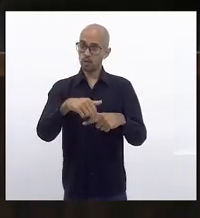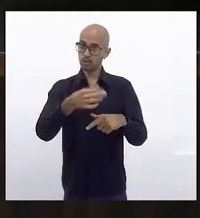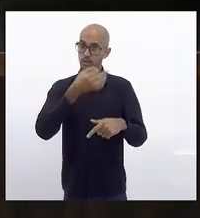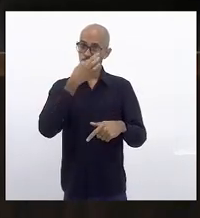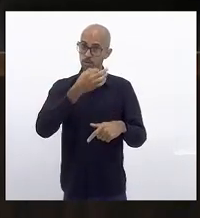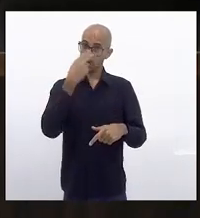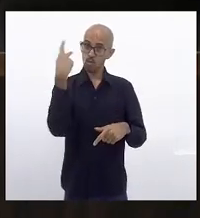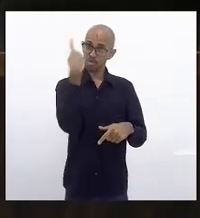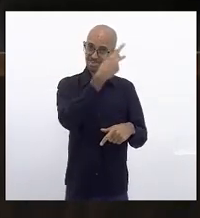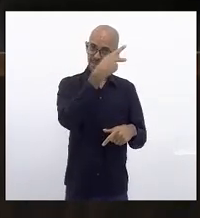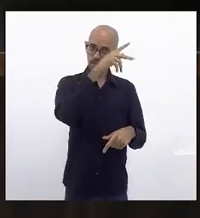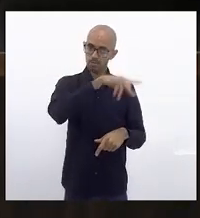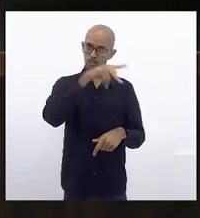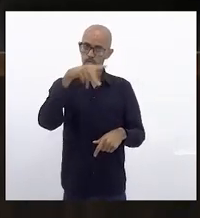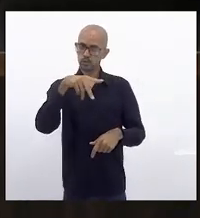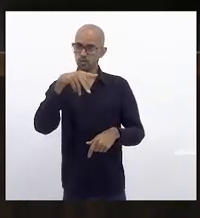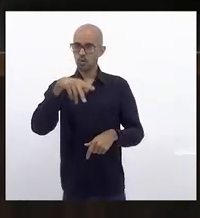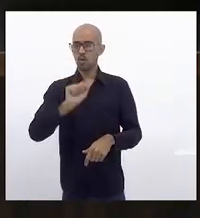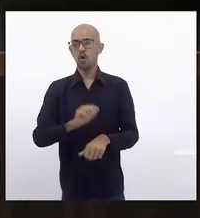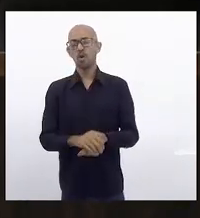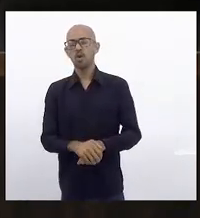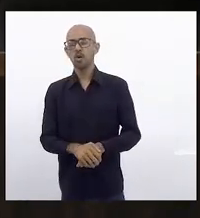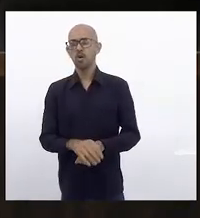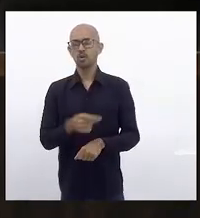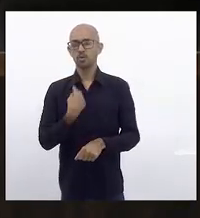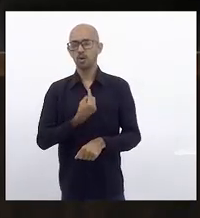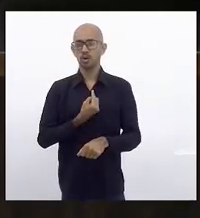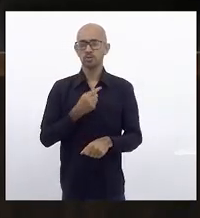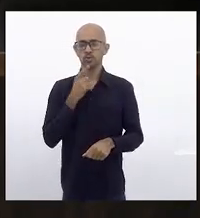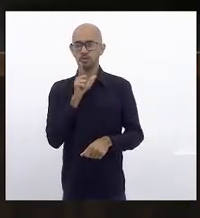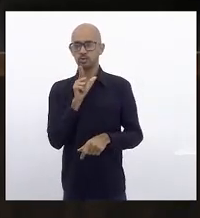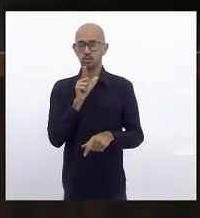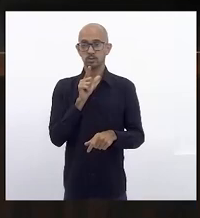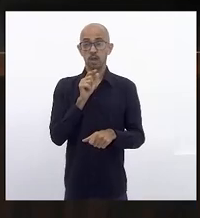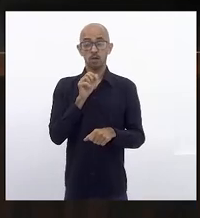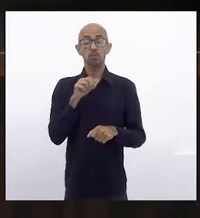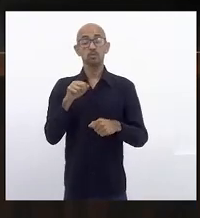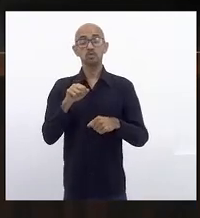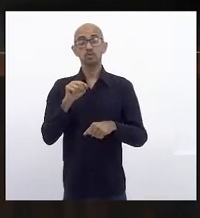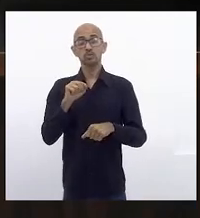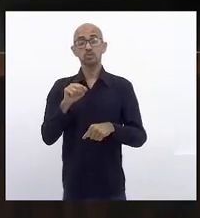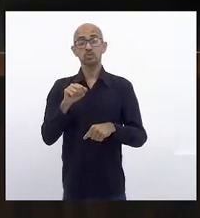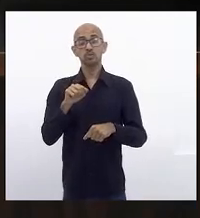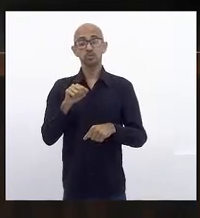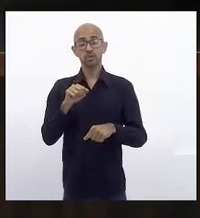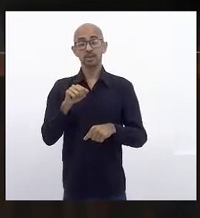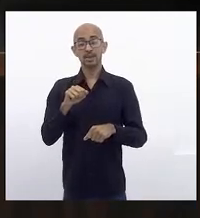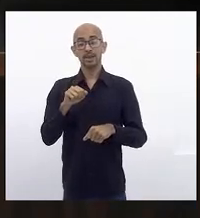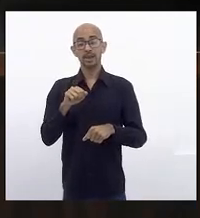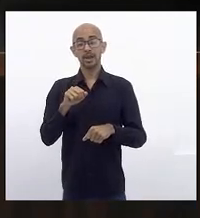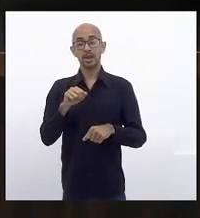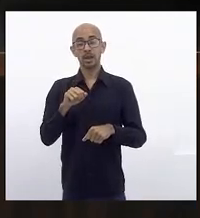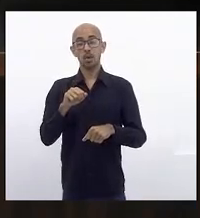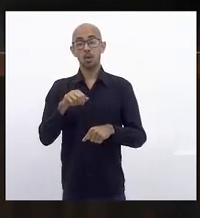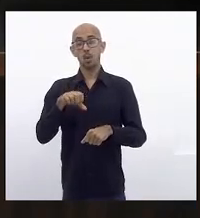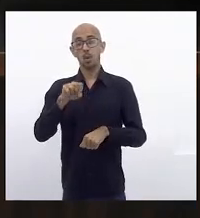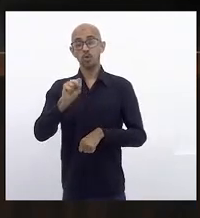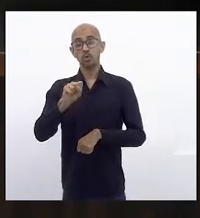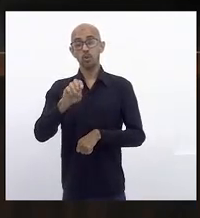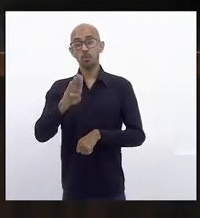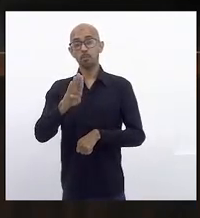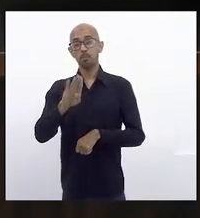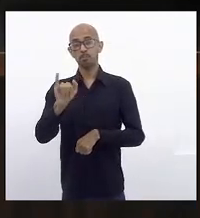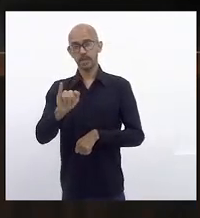professor, deixamos ali de discutir uma demanda, quer dizer, ganhamos a demanda de 8 bi, no mínimo de